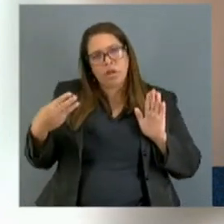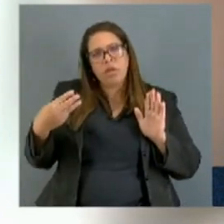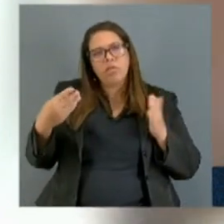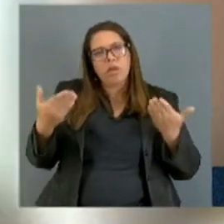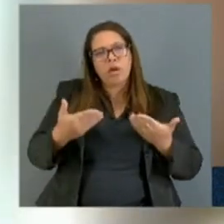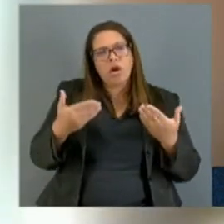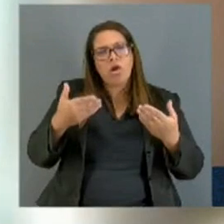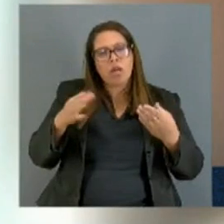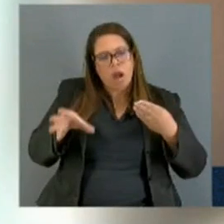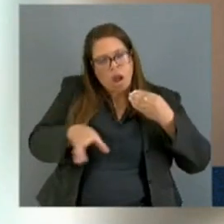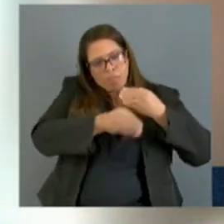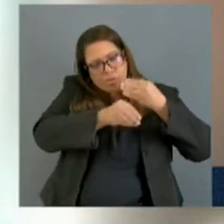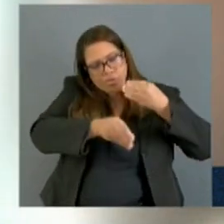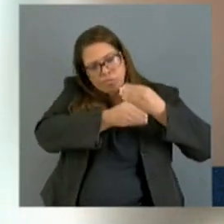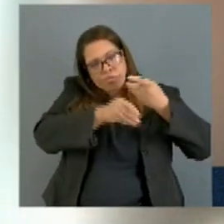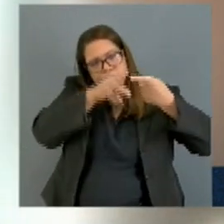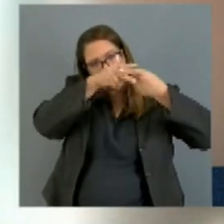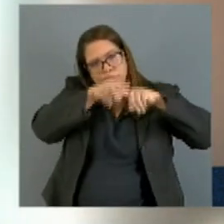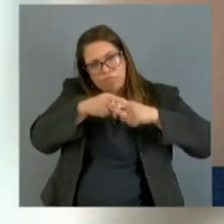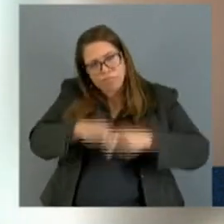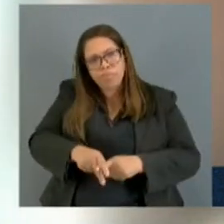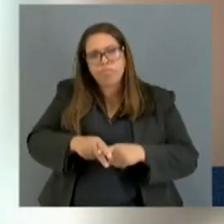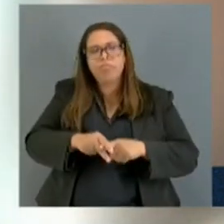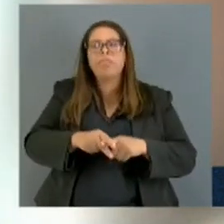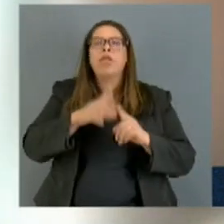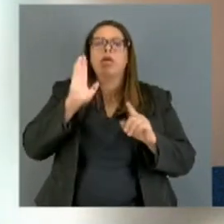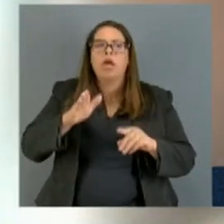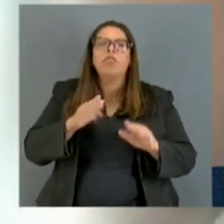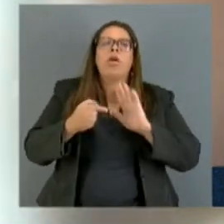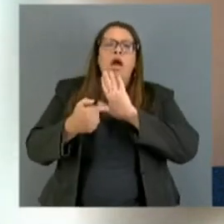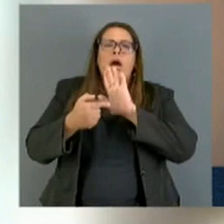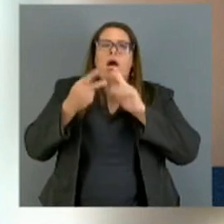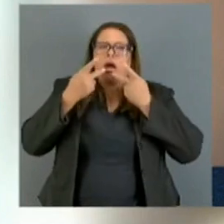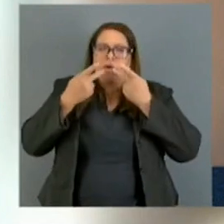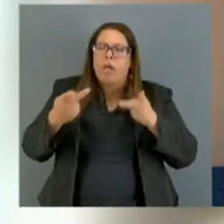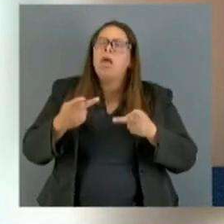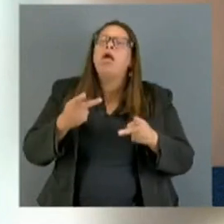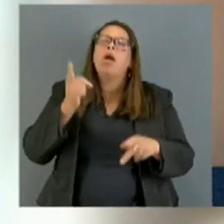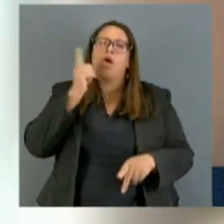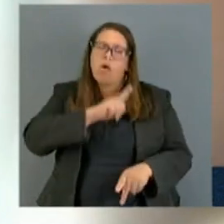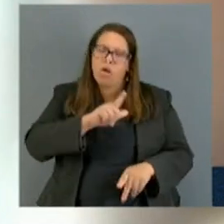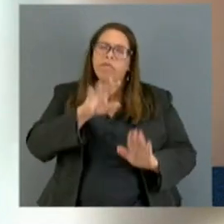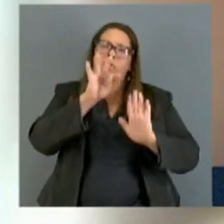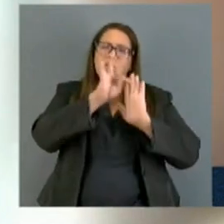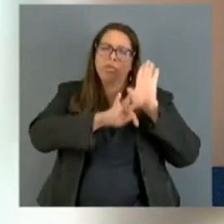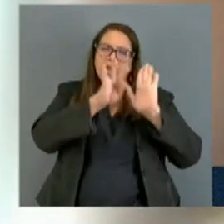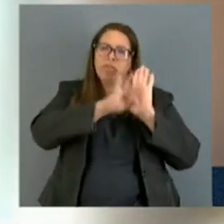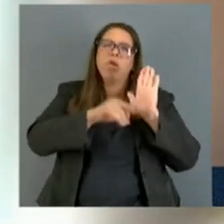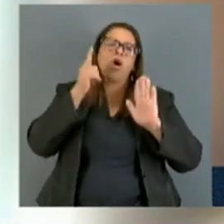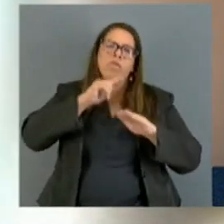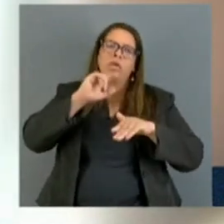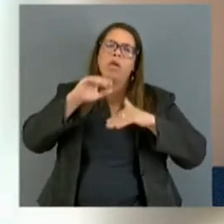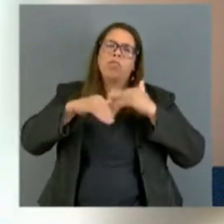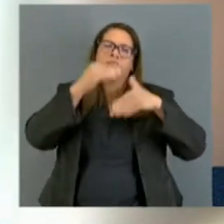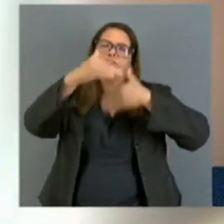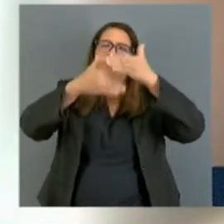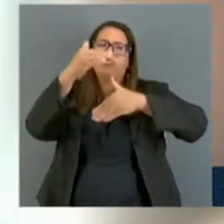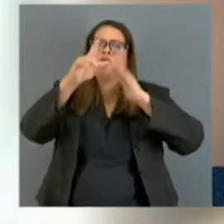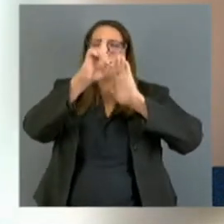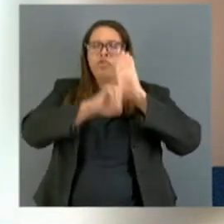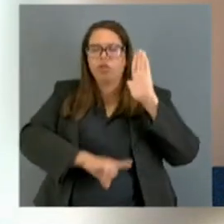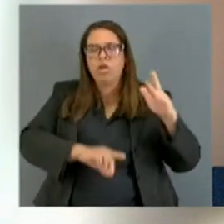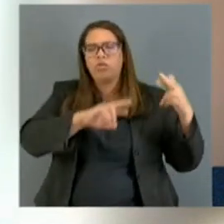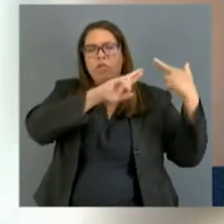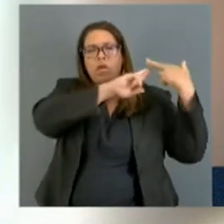essas incorporações devidas das críticas que eu acabei de falar, é o modelo mais avançado em termos de proteção de direitos e estímulo à inovação responsável.